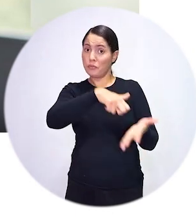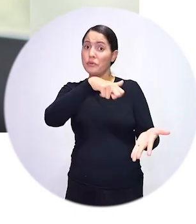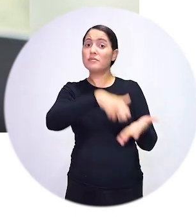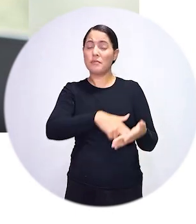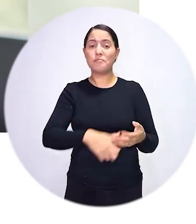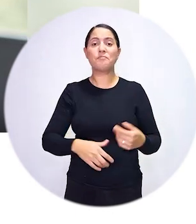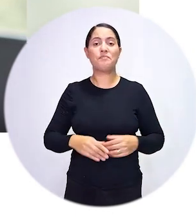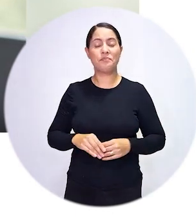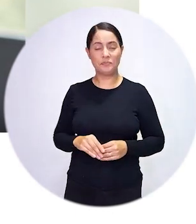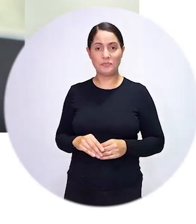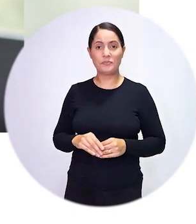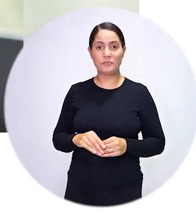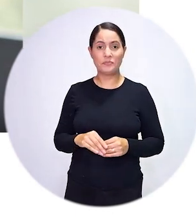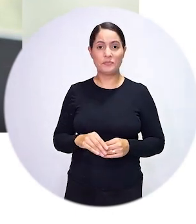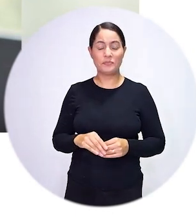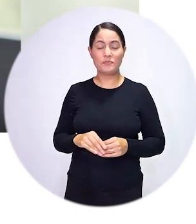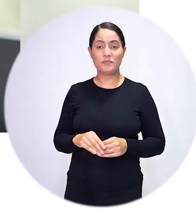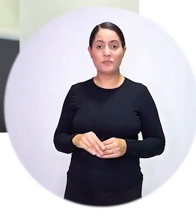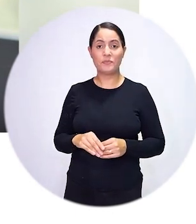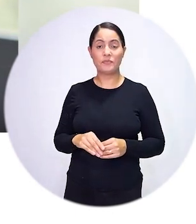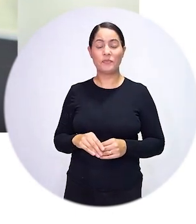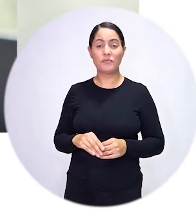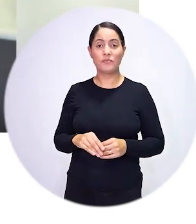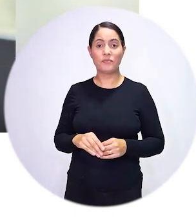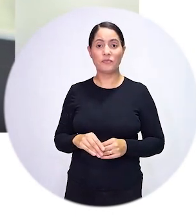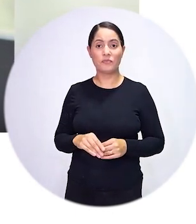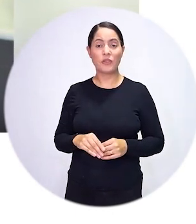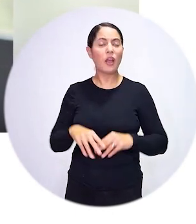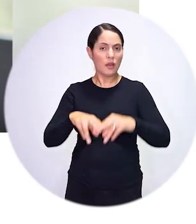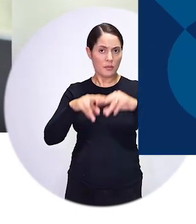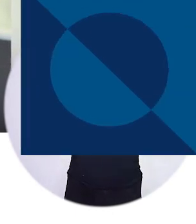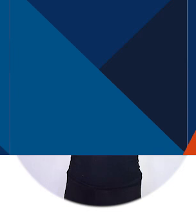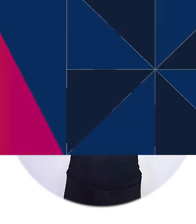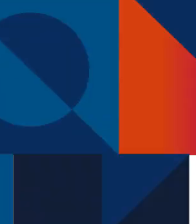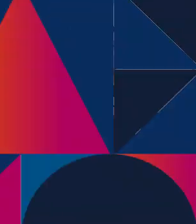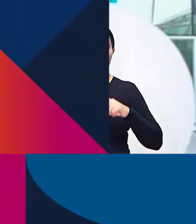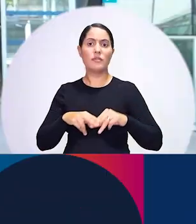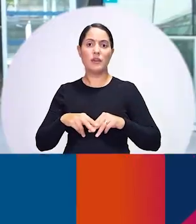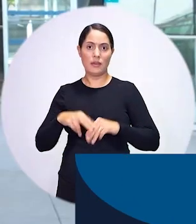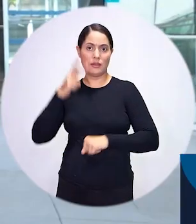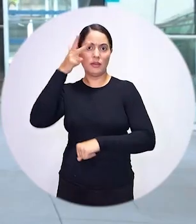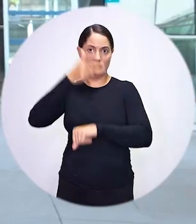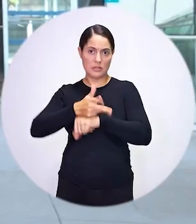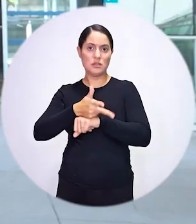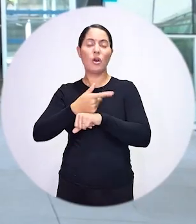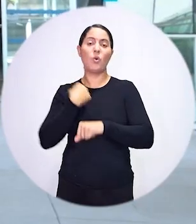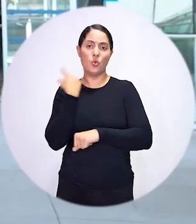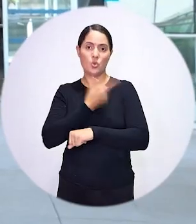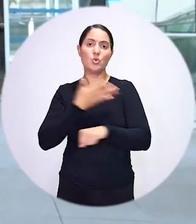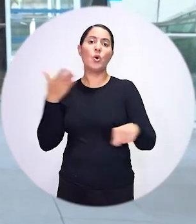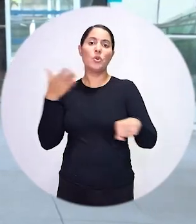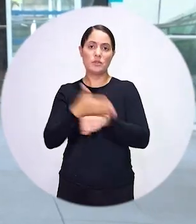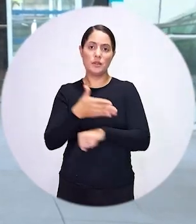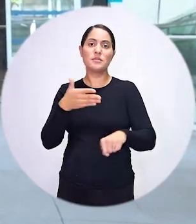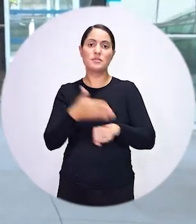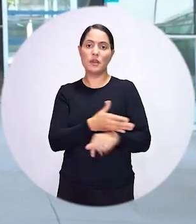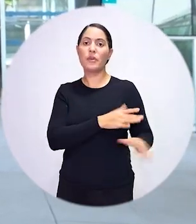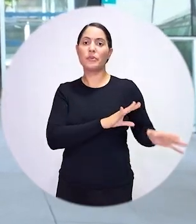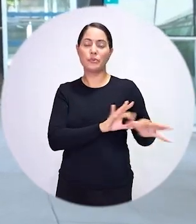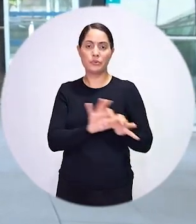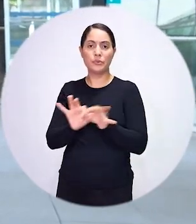facilitar sua comprovação e posterior punição. Fecha aspas. Foi por conta dessa